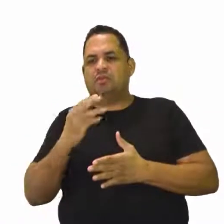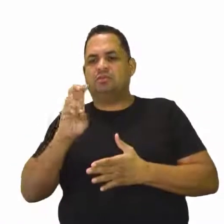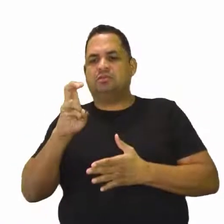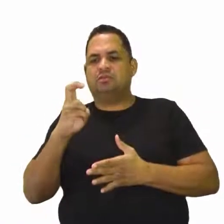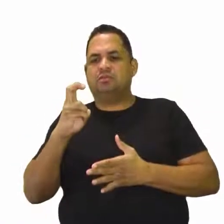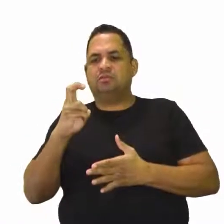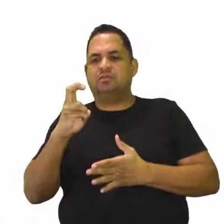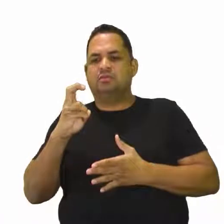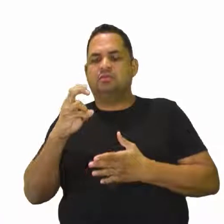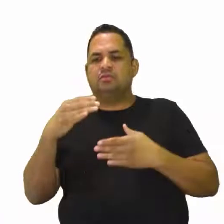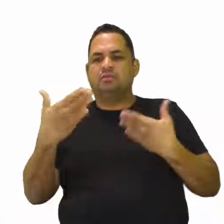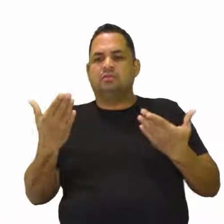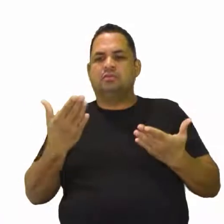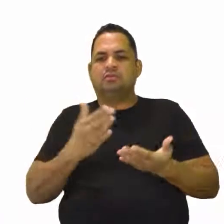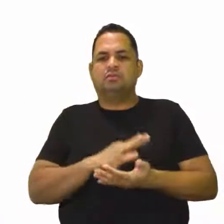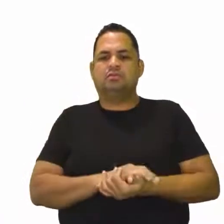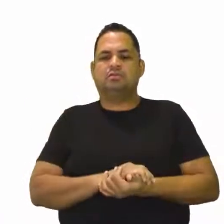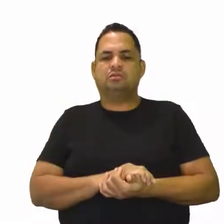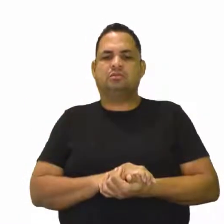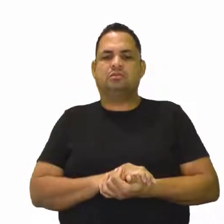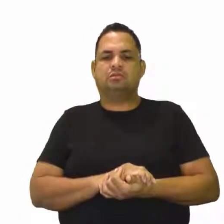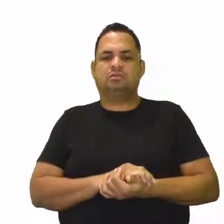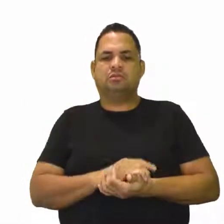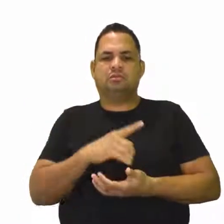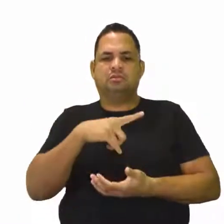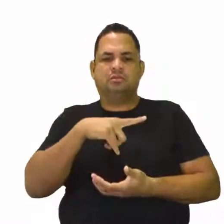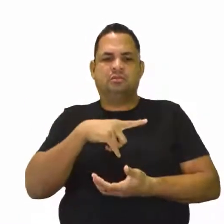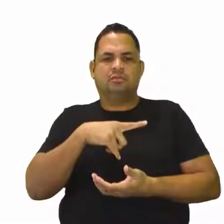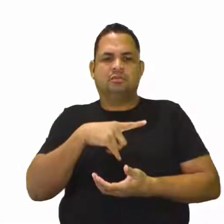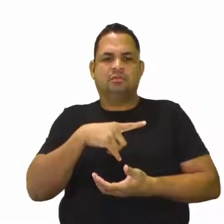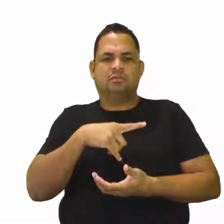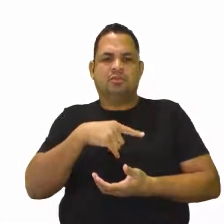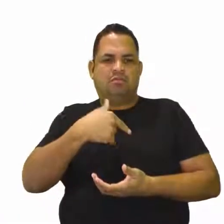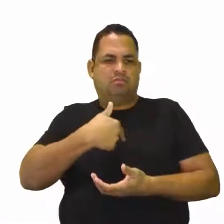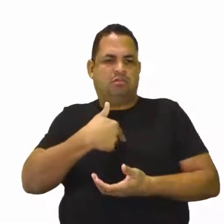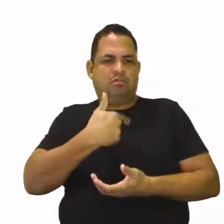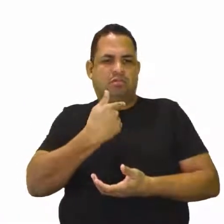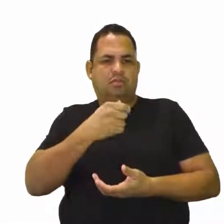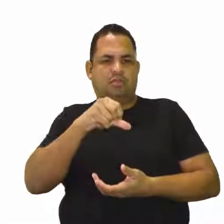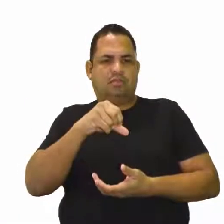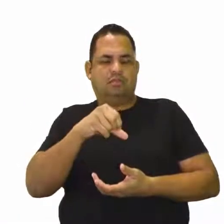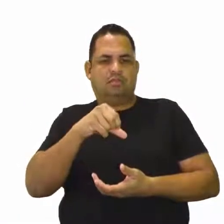1945. Então aqui nós vamos ter Vargas 30,